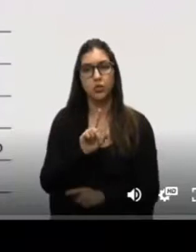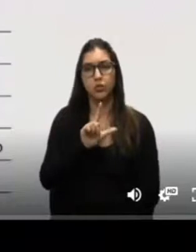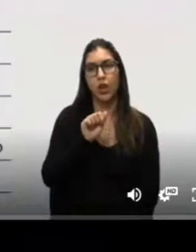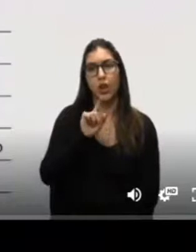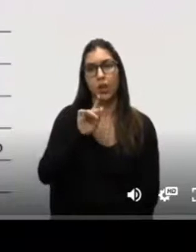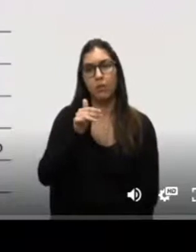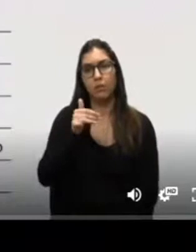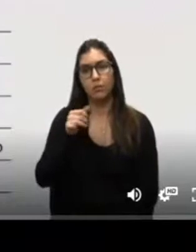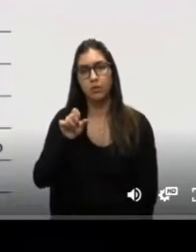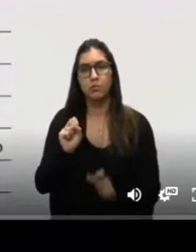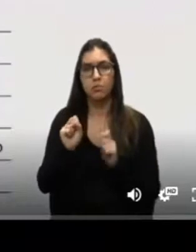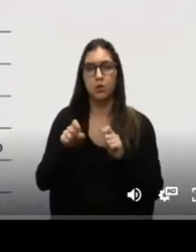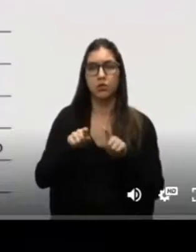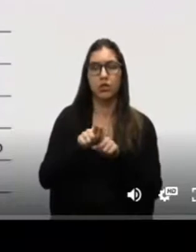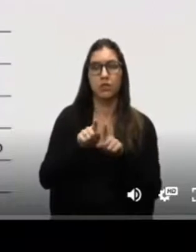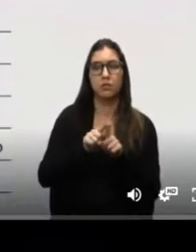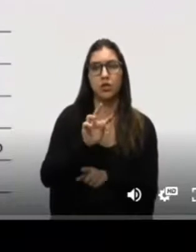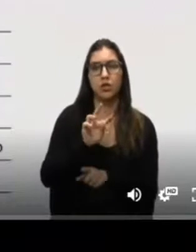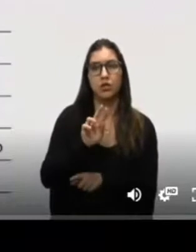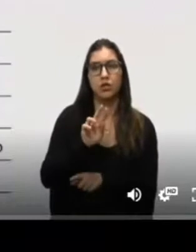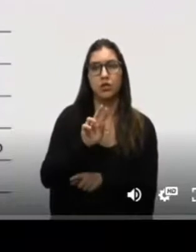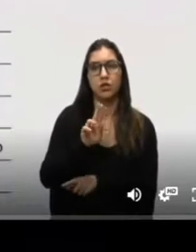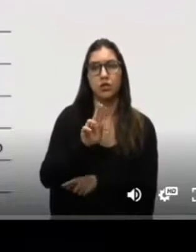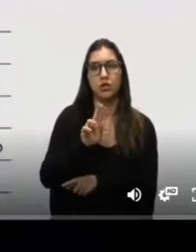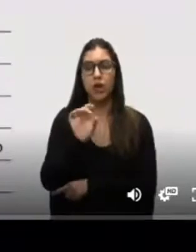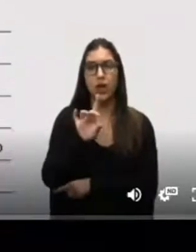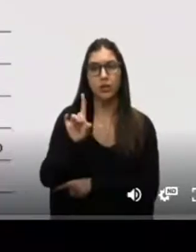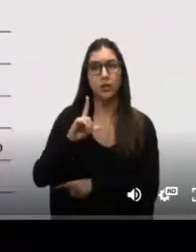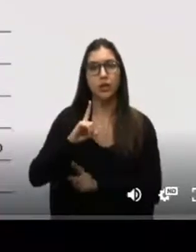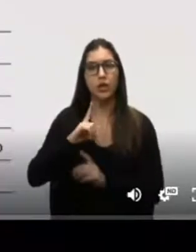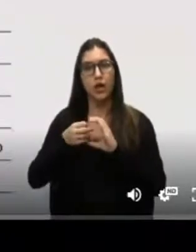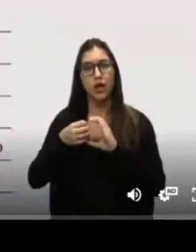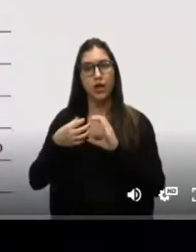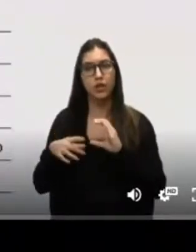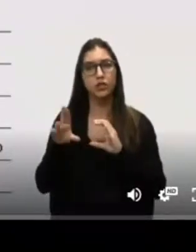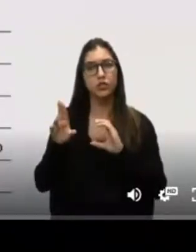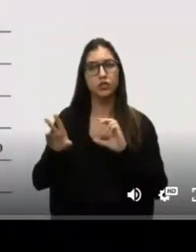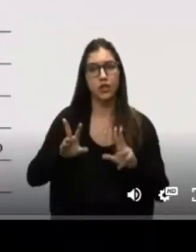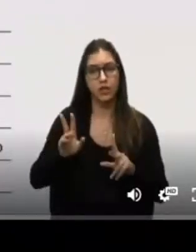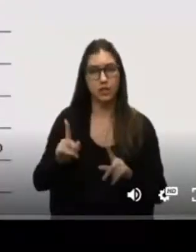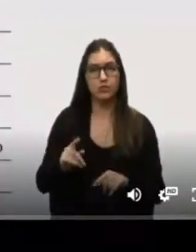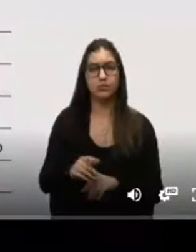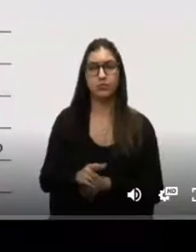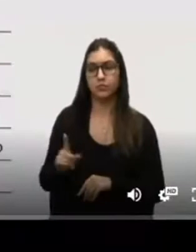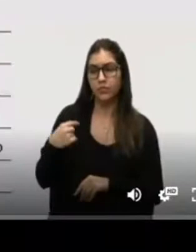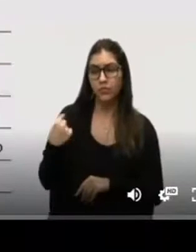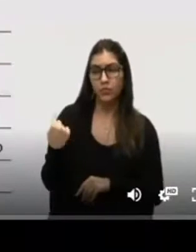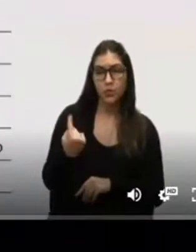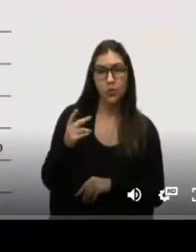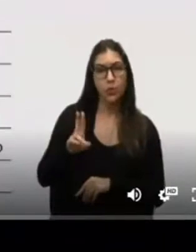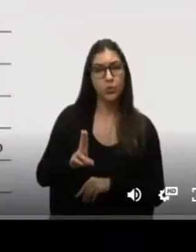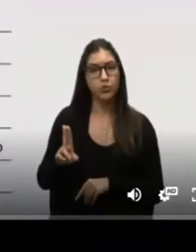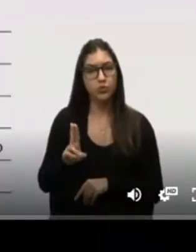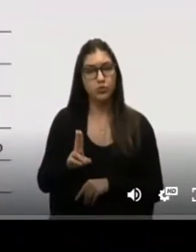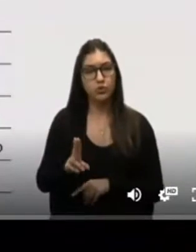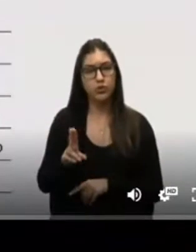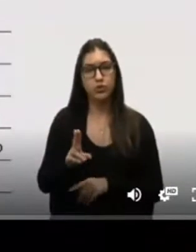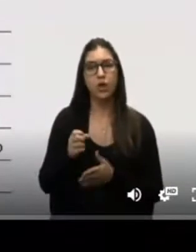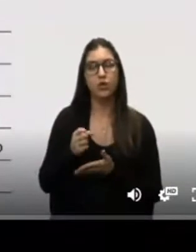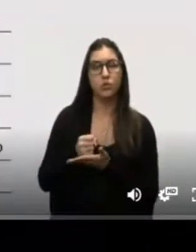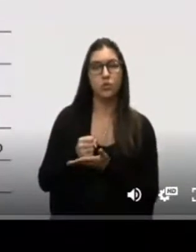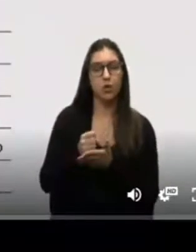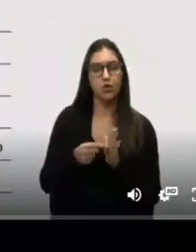lâminas, ele pode ser através de tubos capilares. Cada um tem uma característica diferente. Nós vamos utilizar, então, como